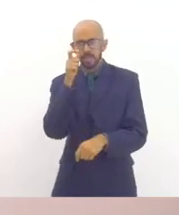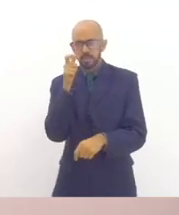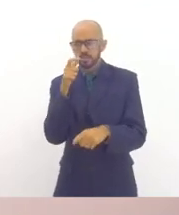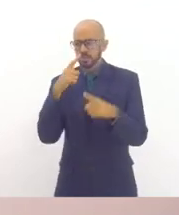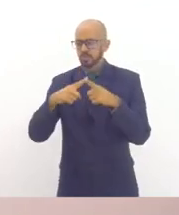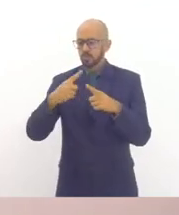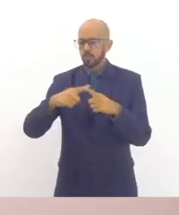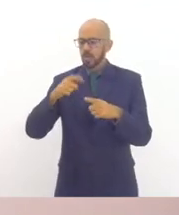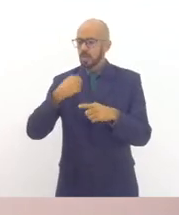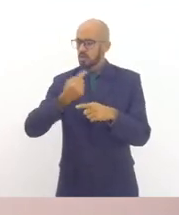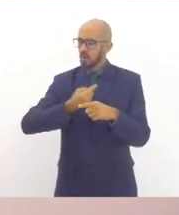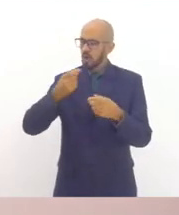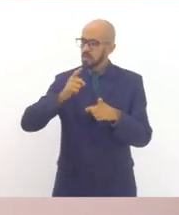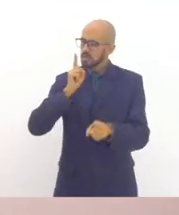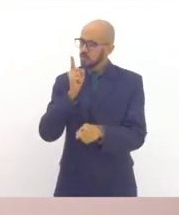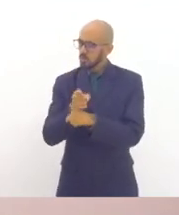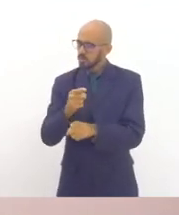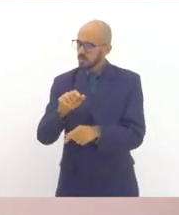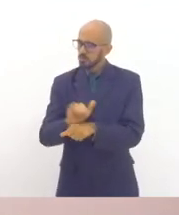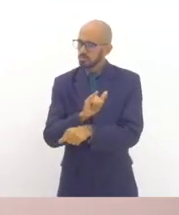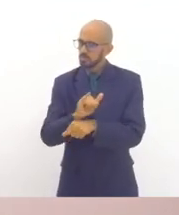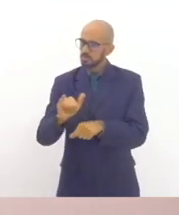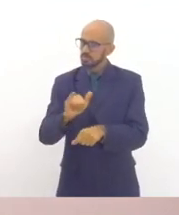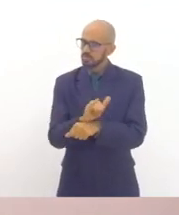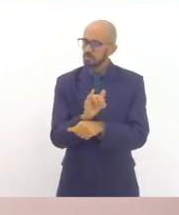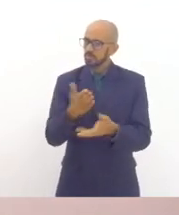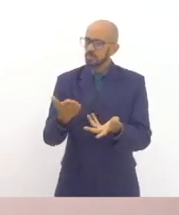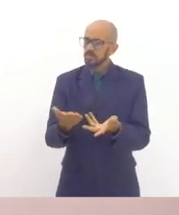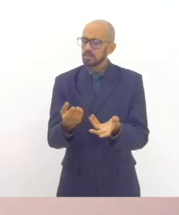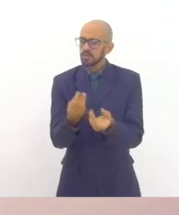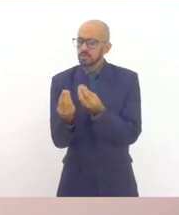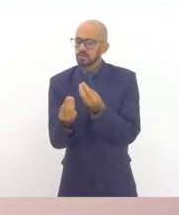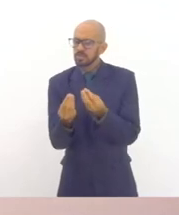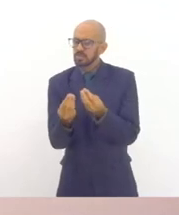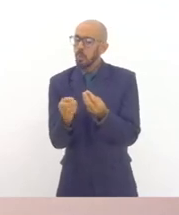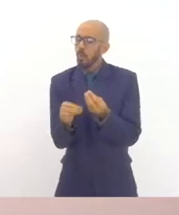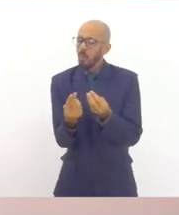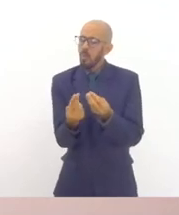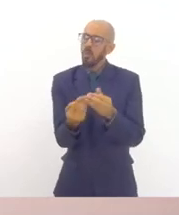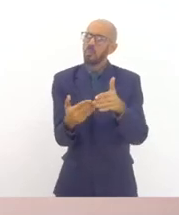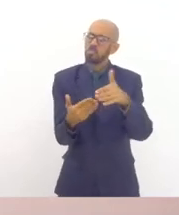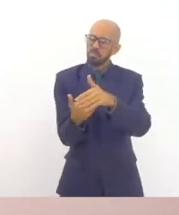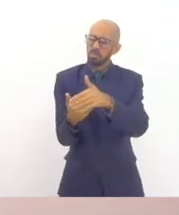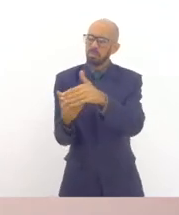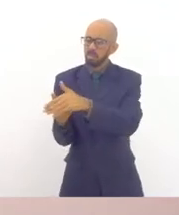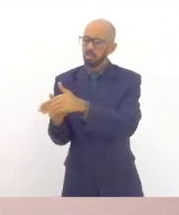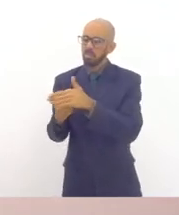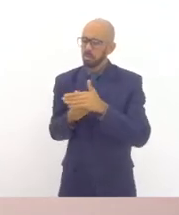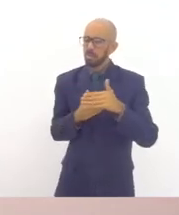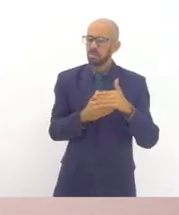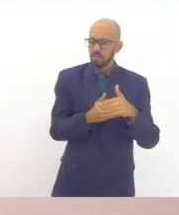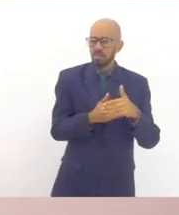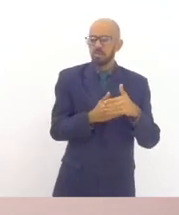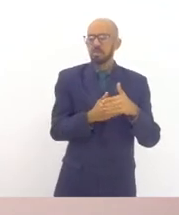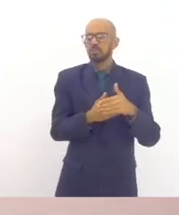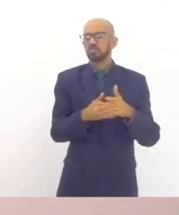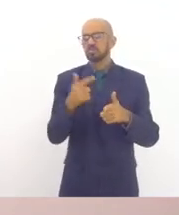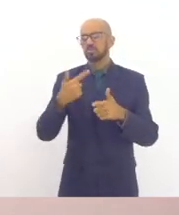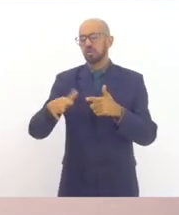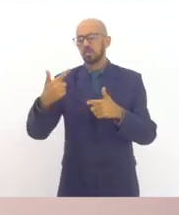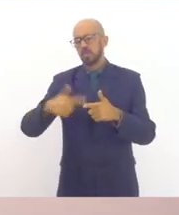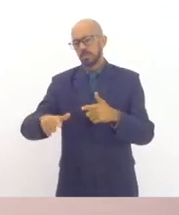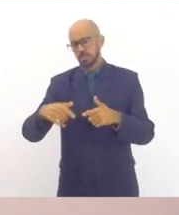vai encontrando umas barreiras ou umas questões que